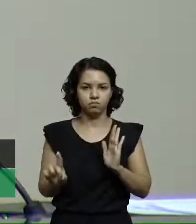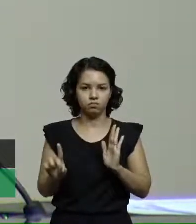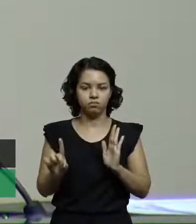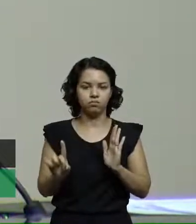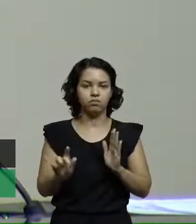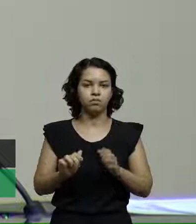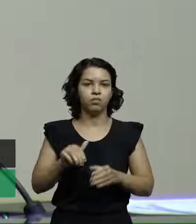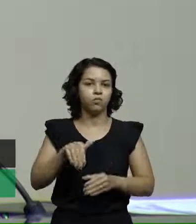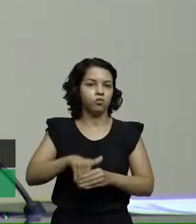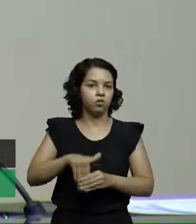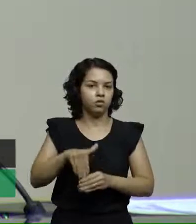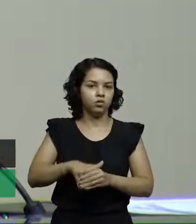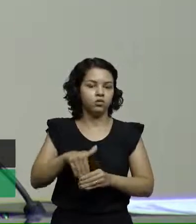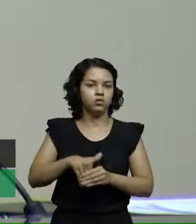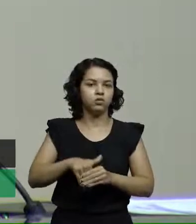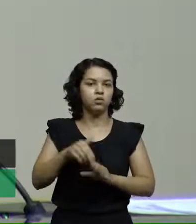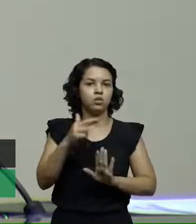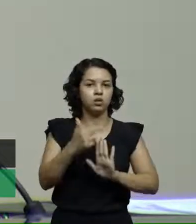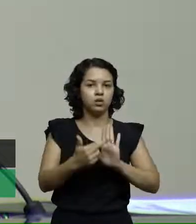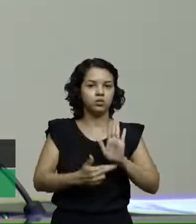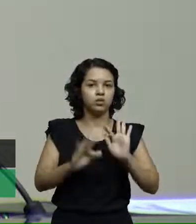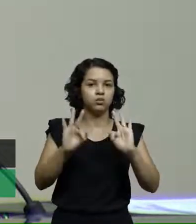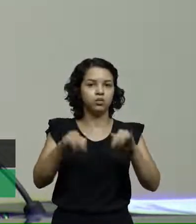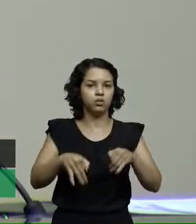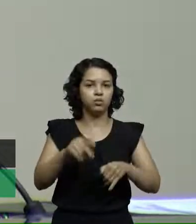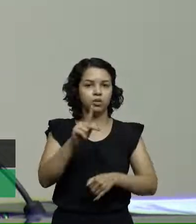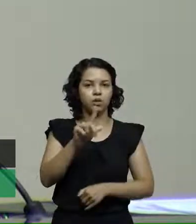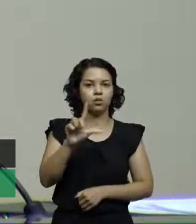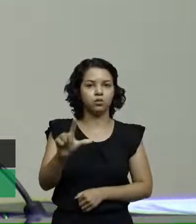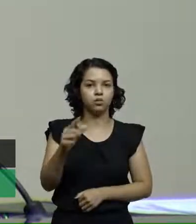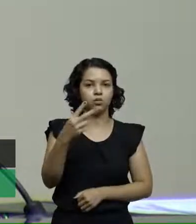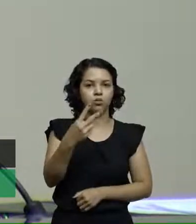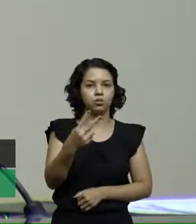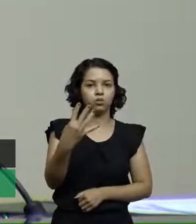Votação. Em redação final ao PL